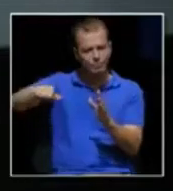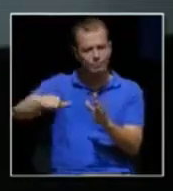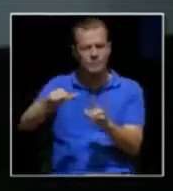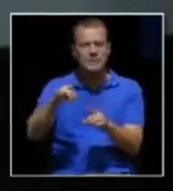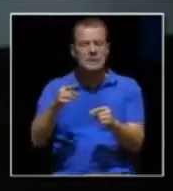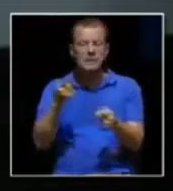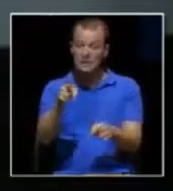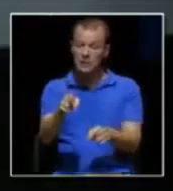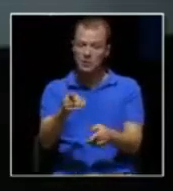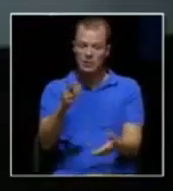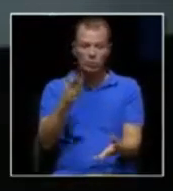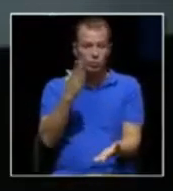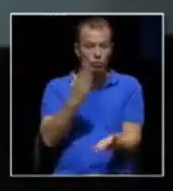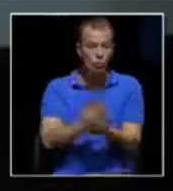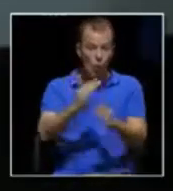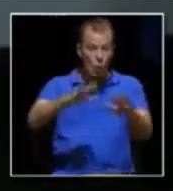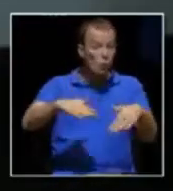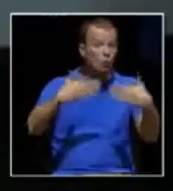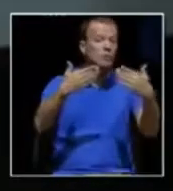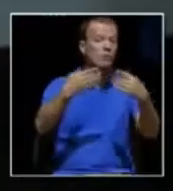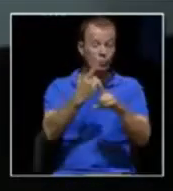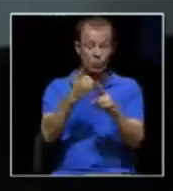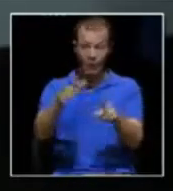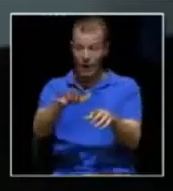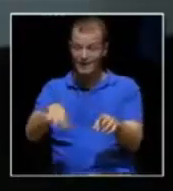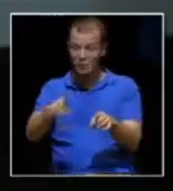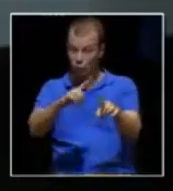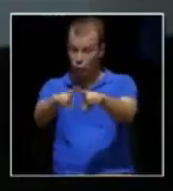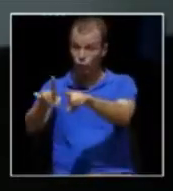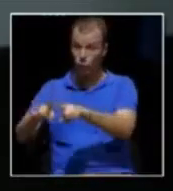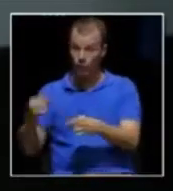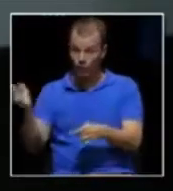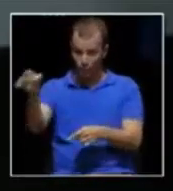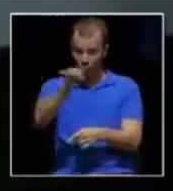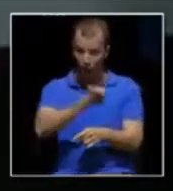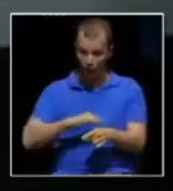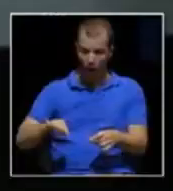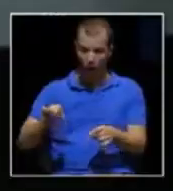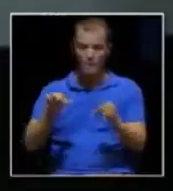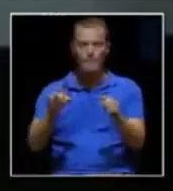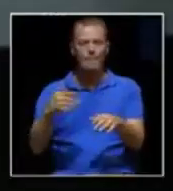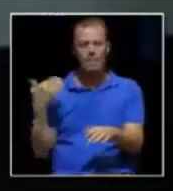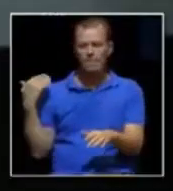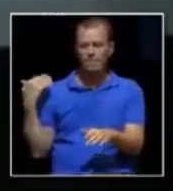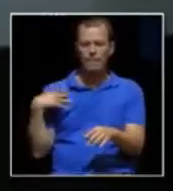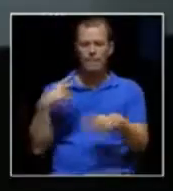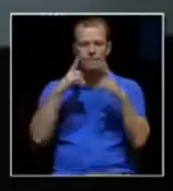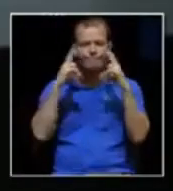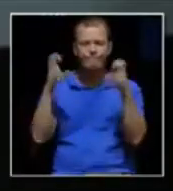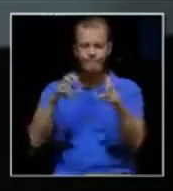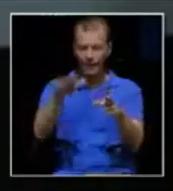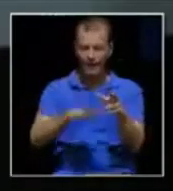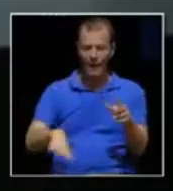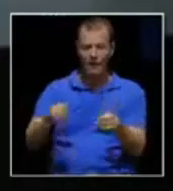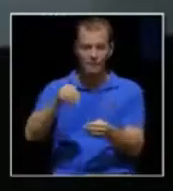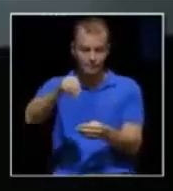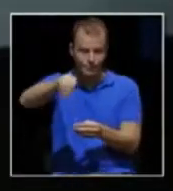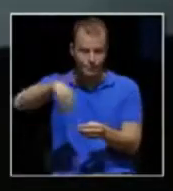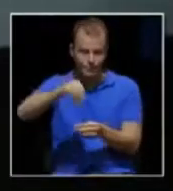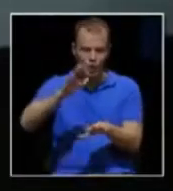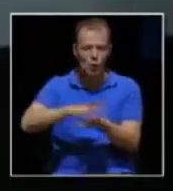foi apenas a ponta do iceberg, pois há vários casos na cidade. Recentemente foi detectada uma nova área contaminada